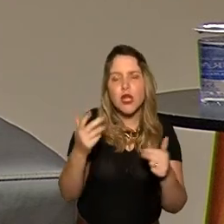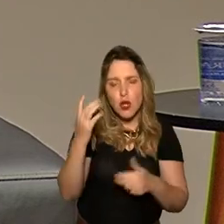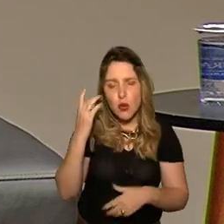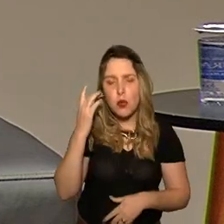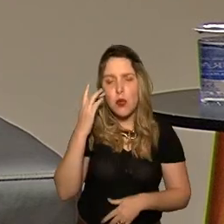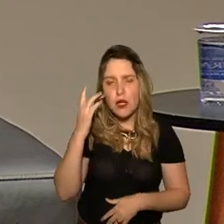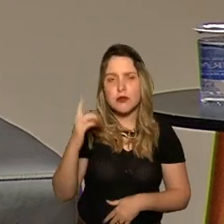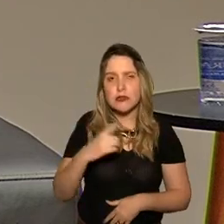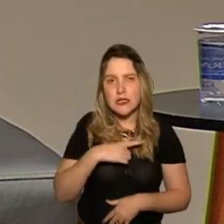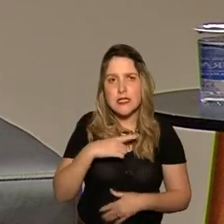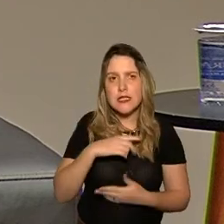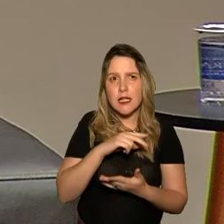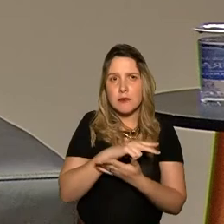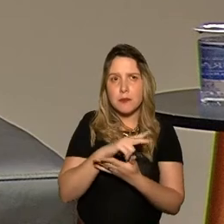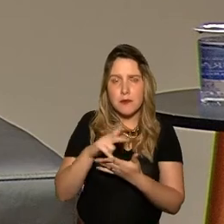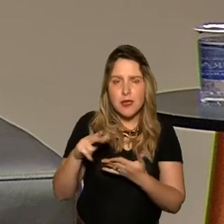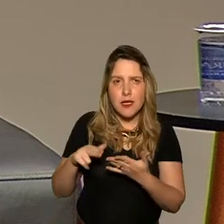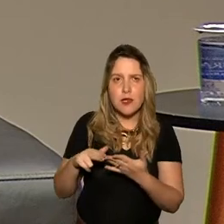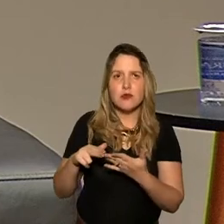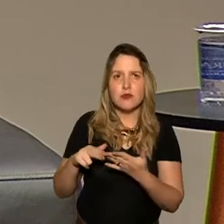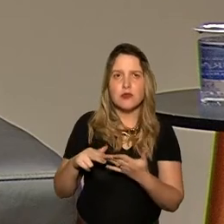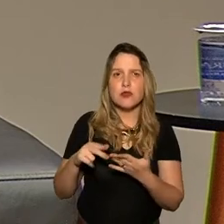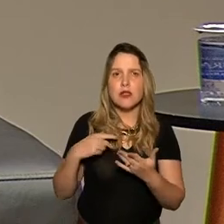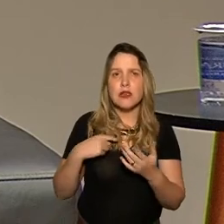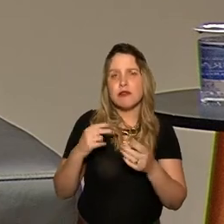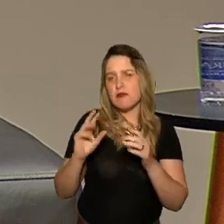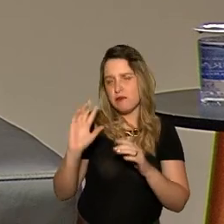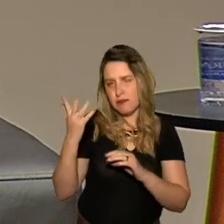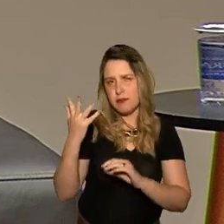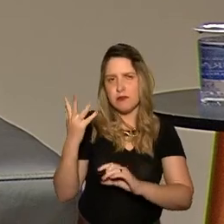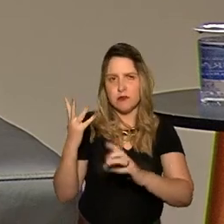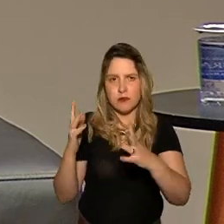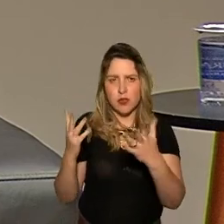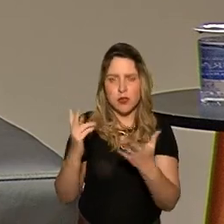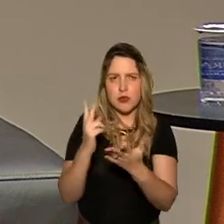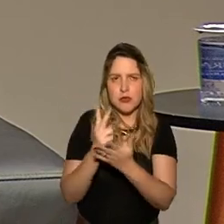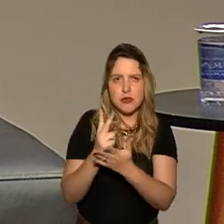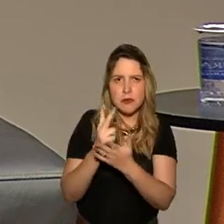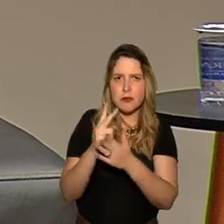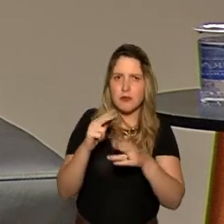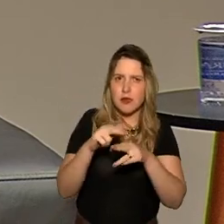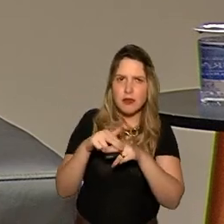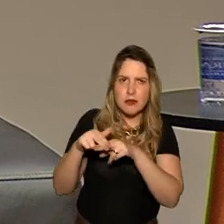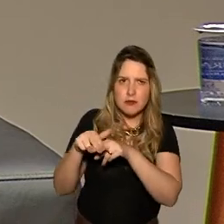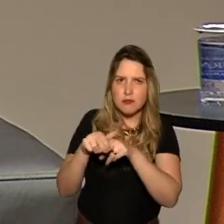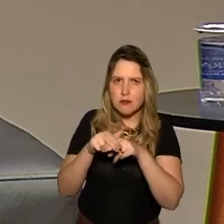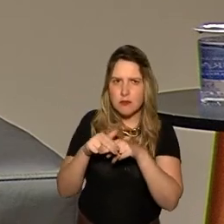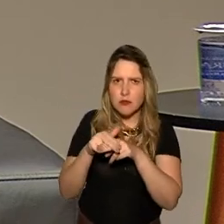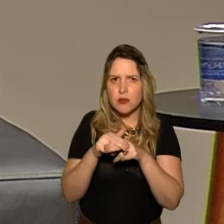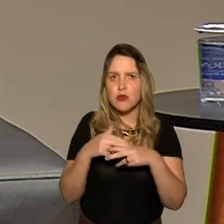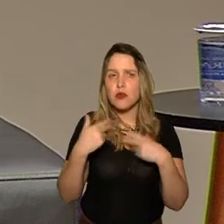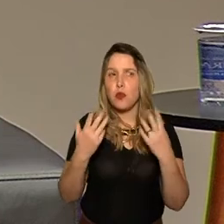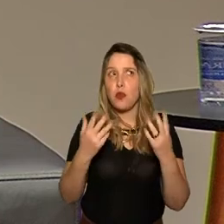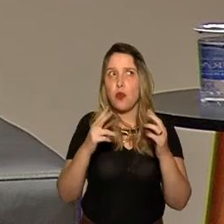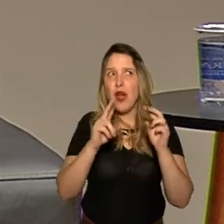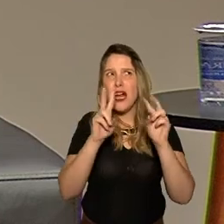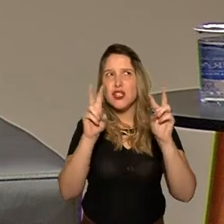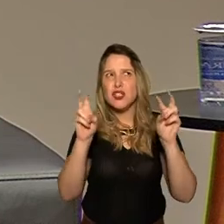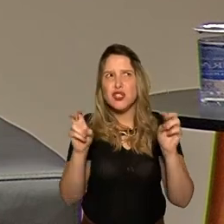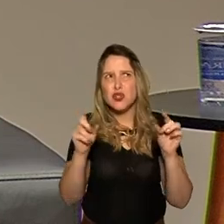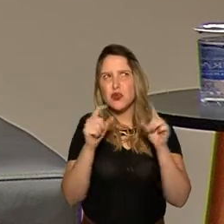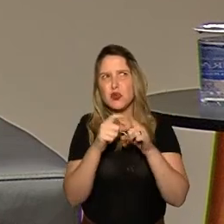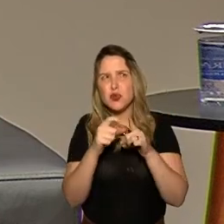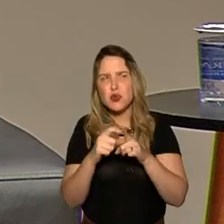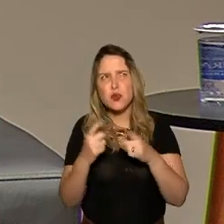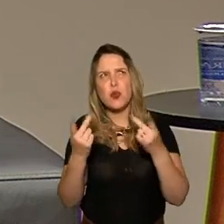aspectos tem a ver com isso o quanto eu me reconheço nesses espaços tenho a impressão de que há um Avanço paulatino No que